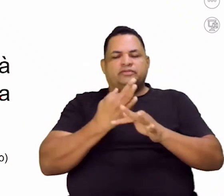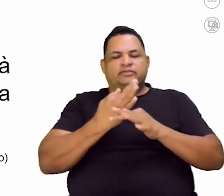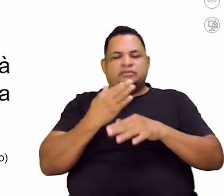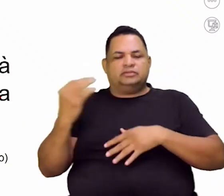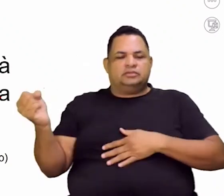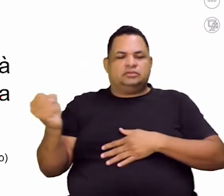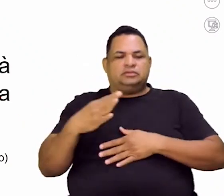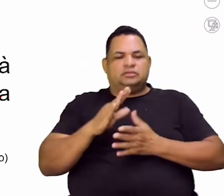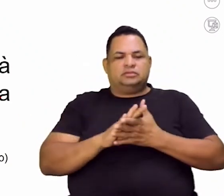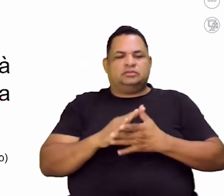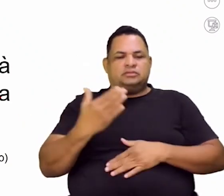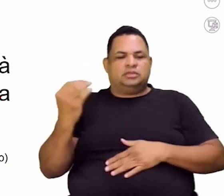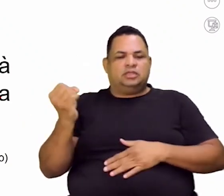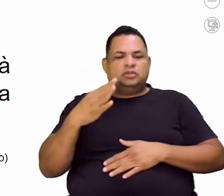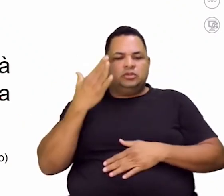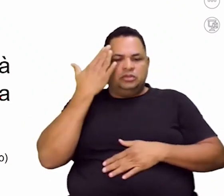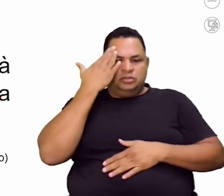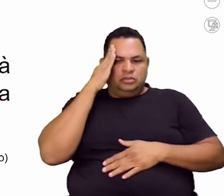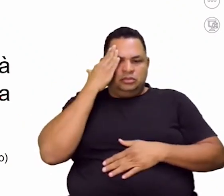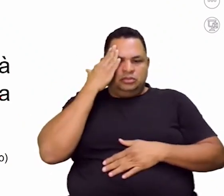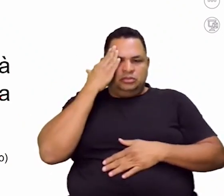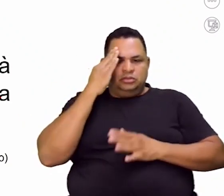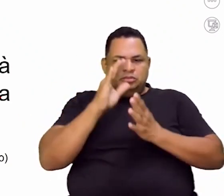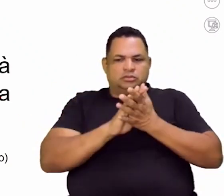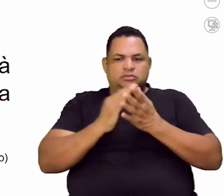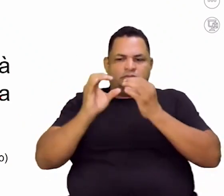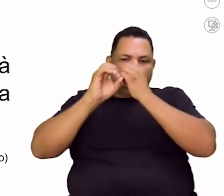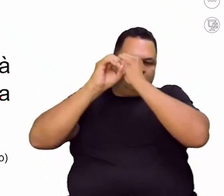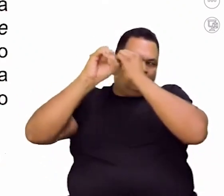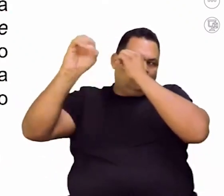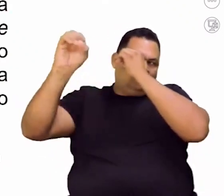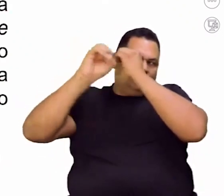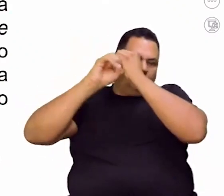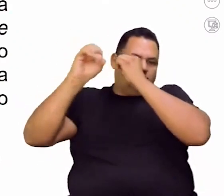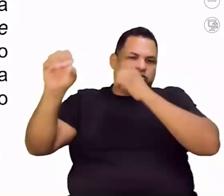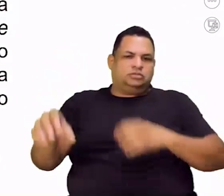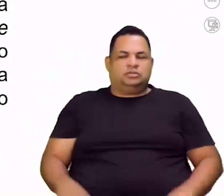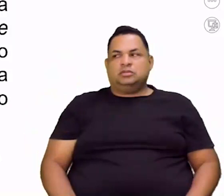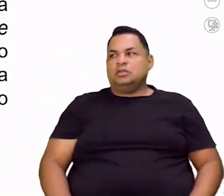nova concepção da astronomia.